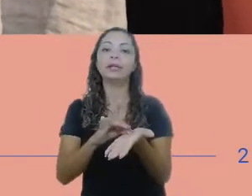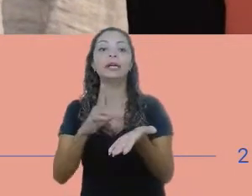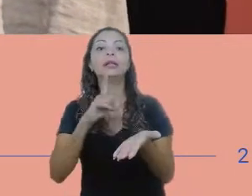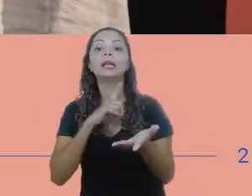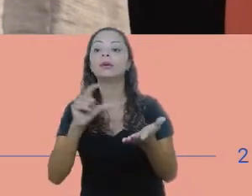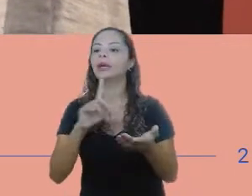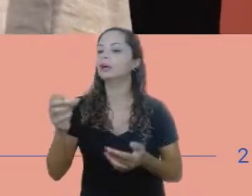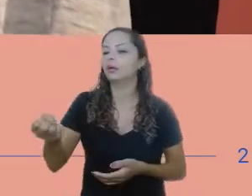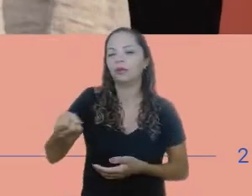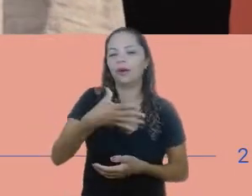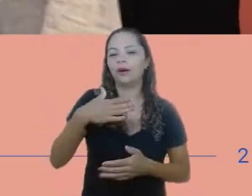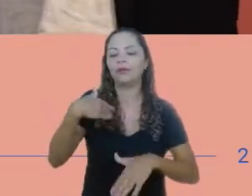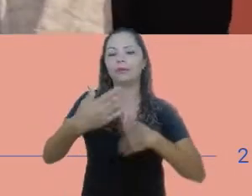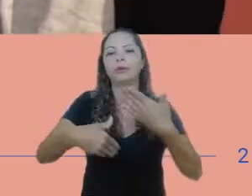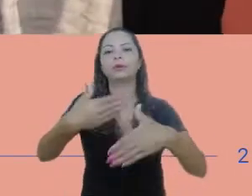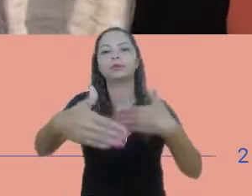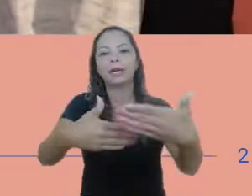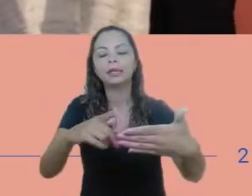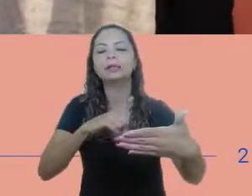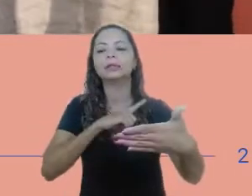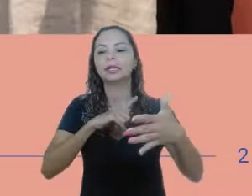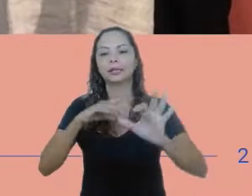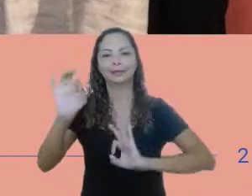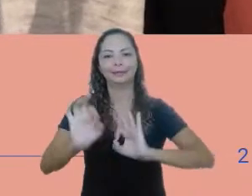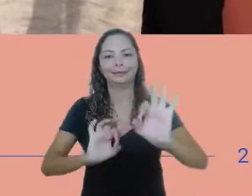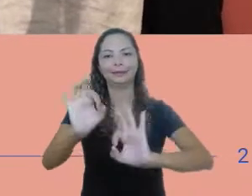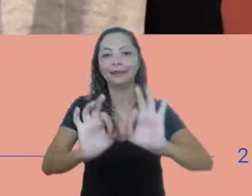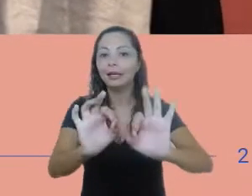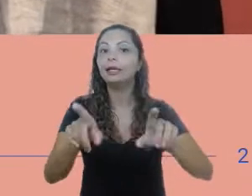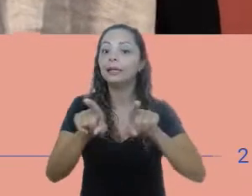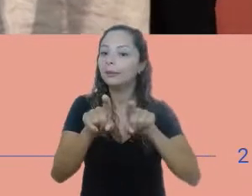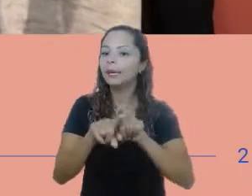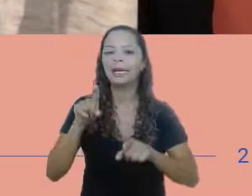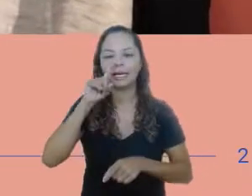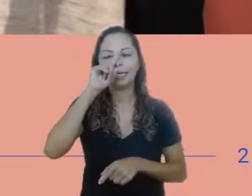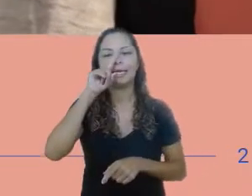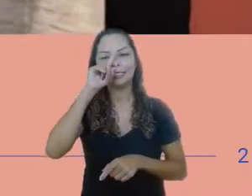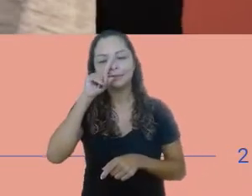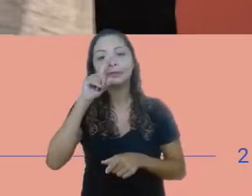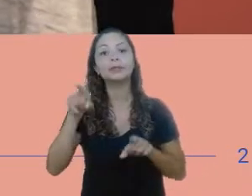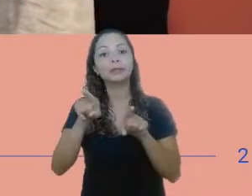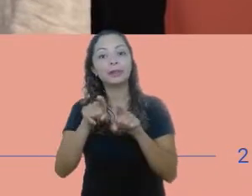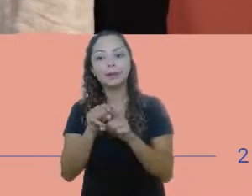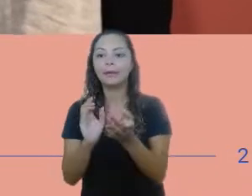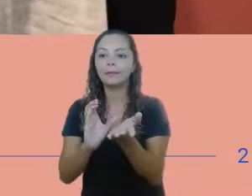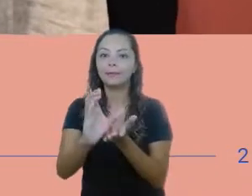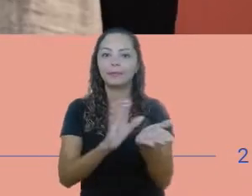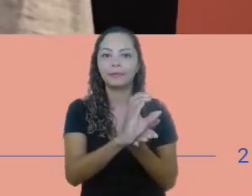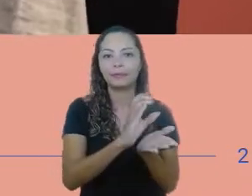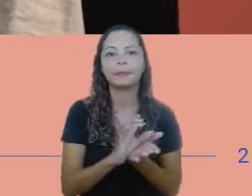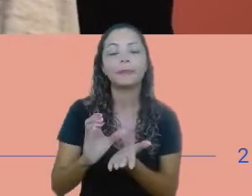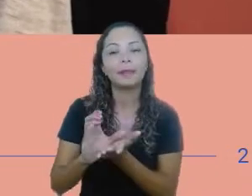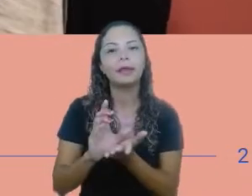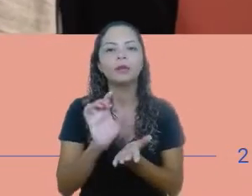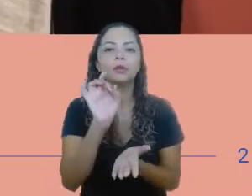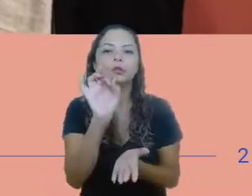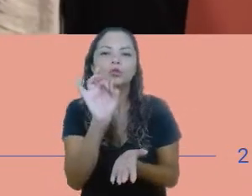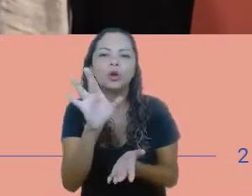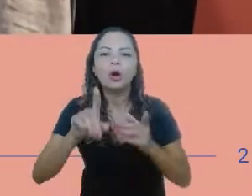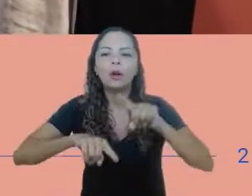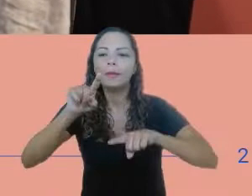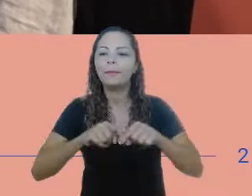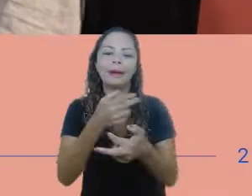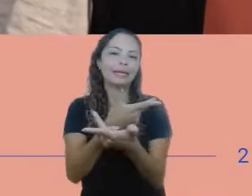de plano de negócios de risco de financiamento não é só fluxo de materiais reciclagem valorização de